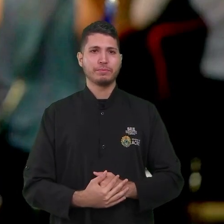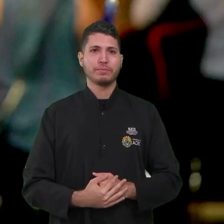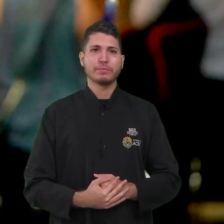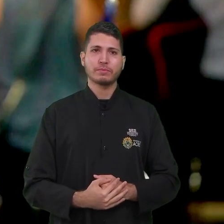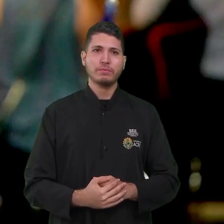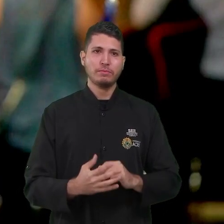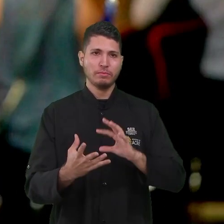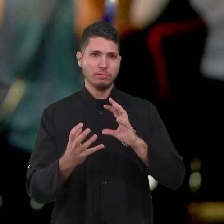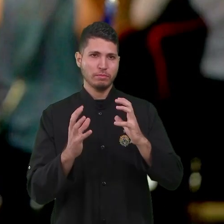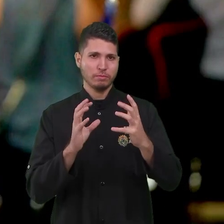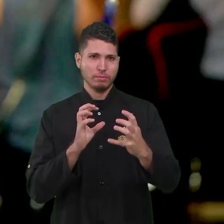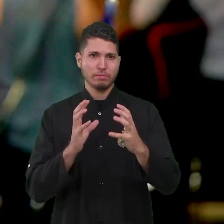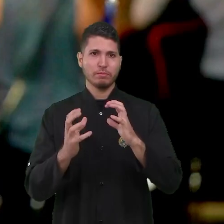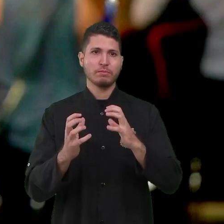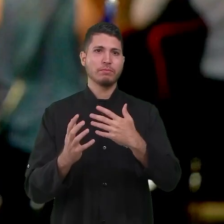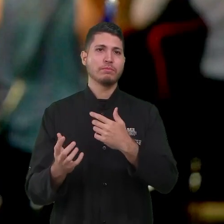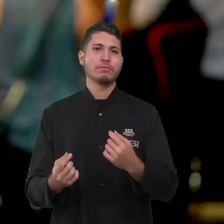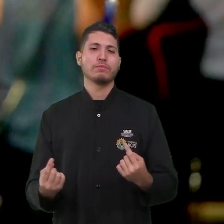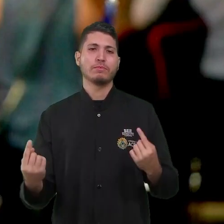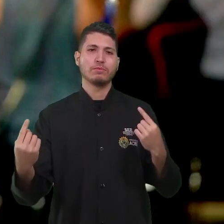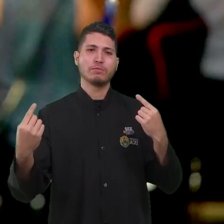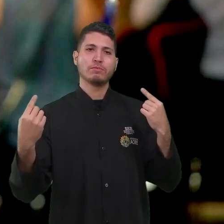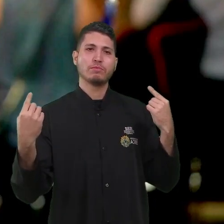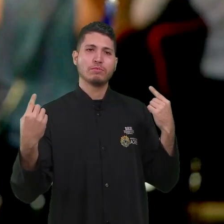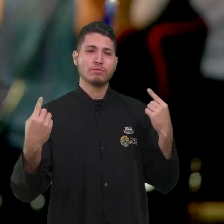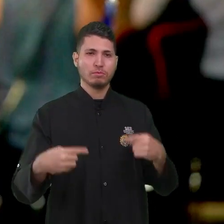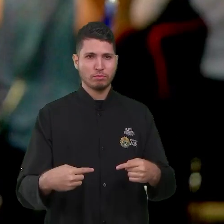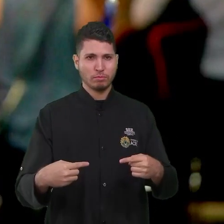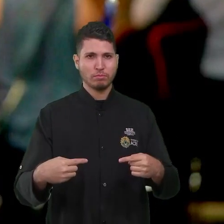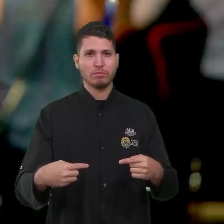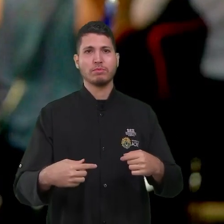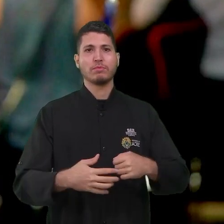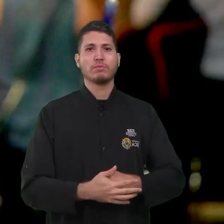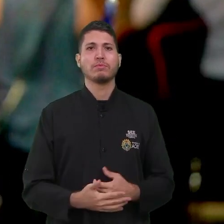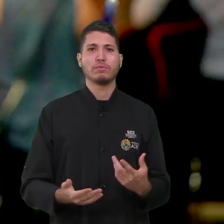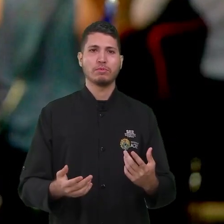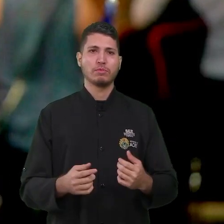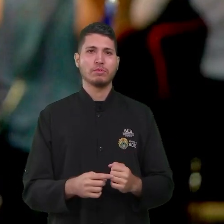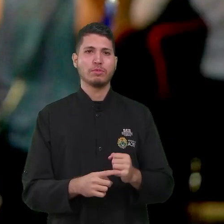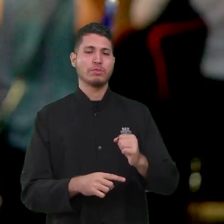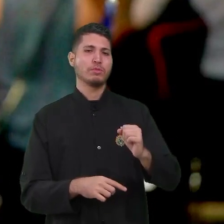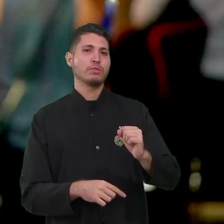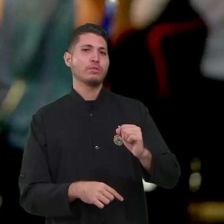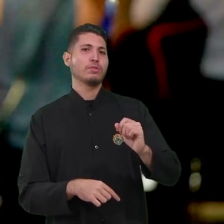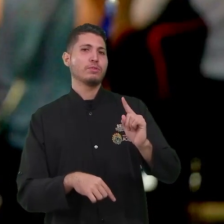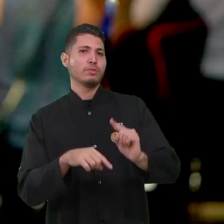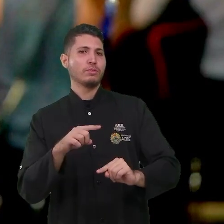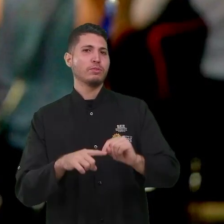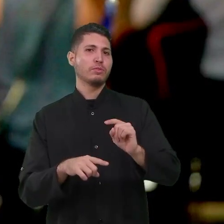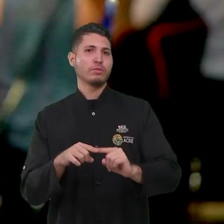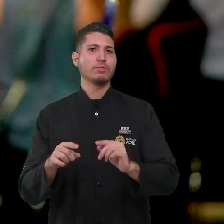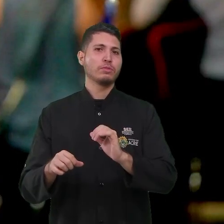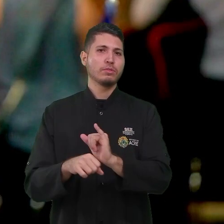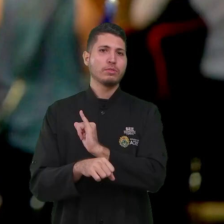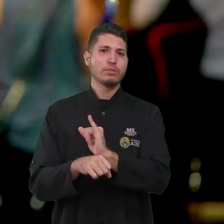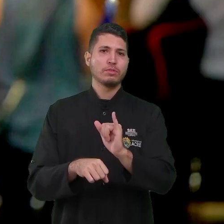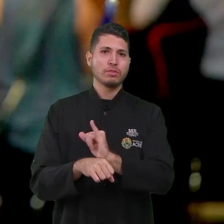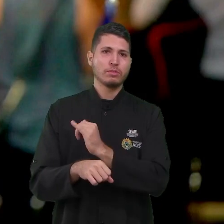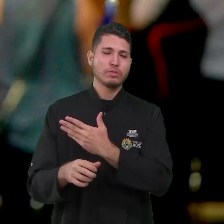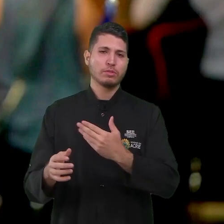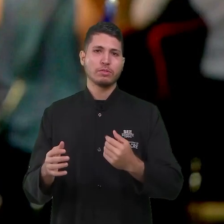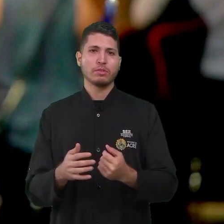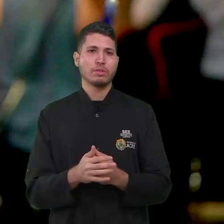caso do lítio, as terras consideradas mais raras e principalmente o caso do petróleo. Eles vão